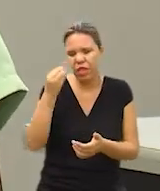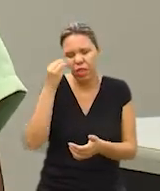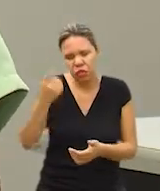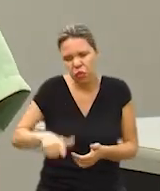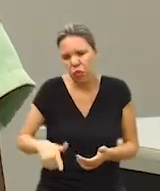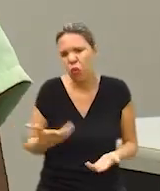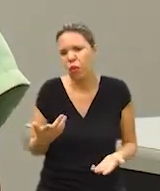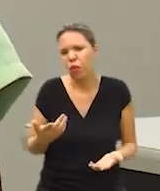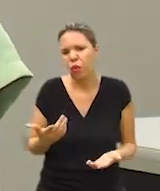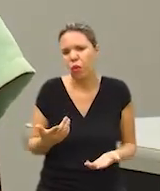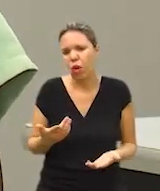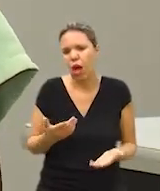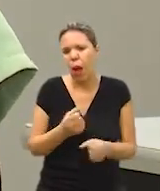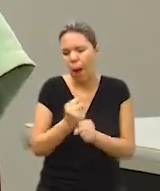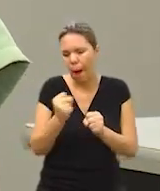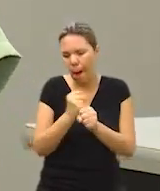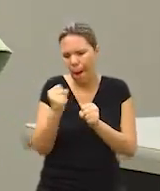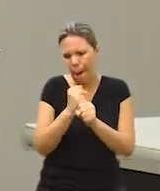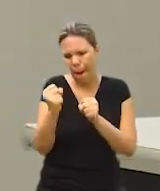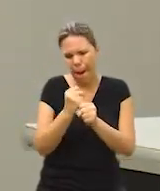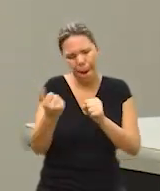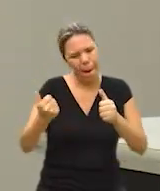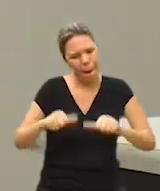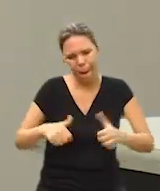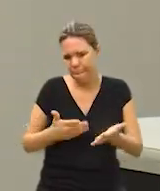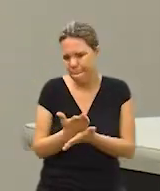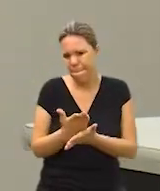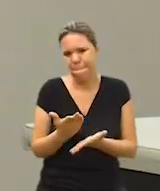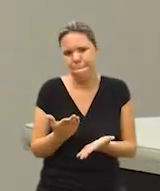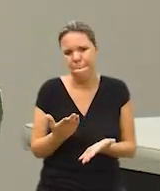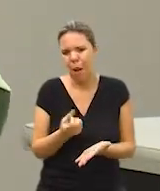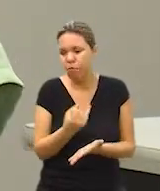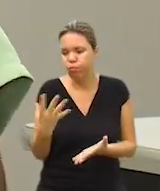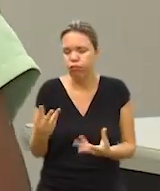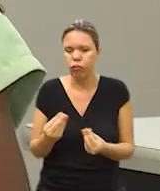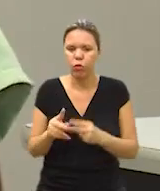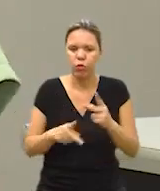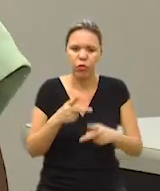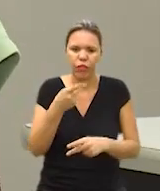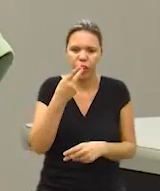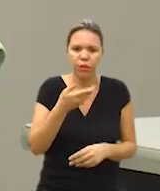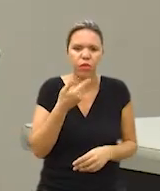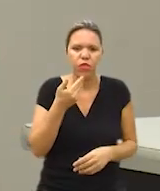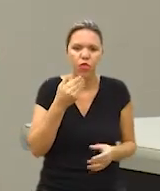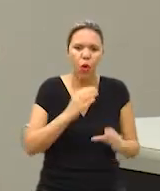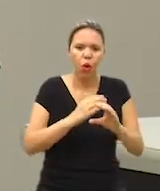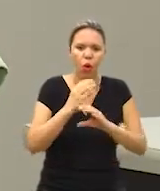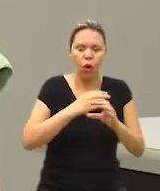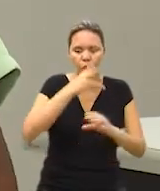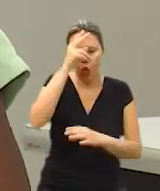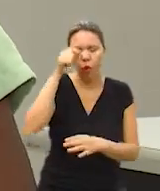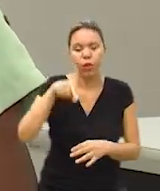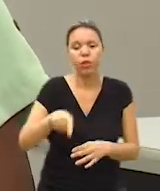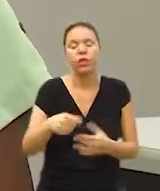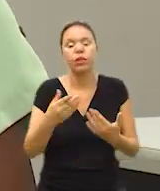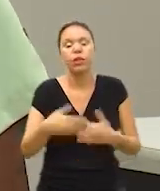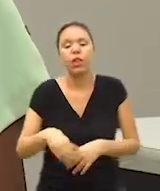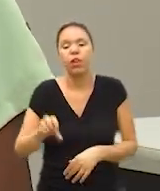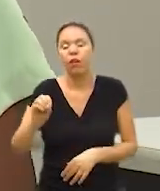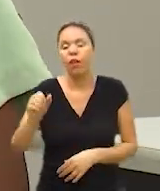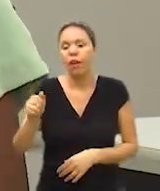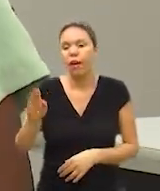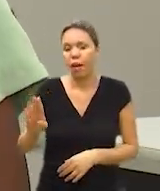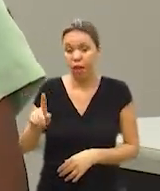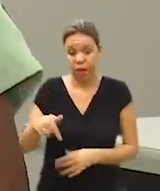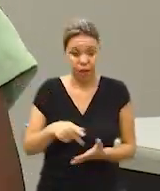novo. O nível de reprovação é alto, né, nessa prova. Alguns dizem, olha, é mais fácil passar no concurso público do que na OAB.